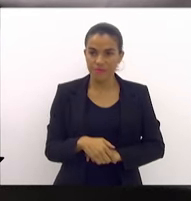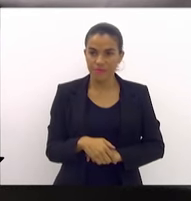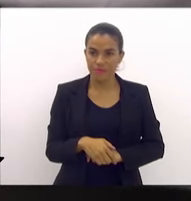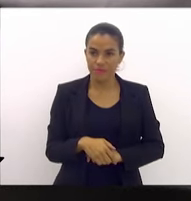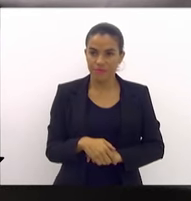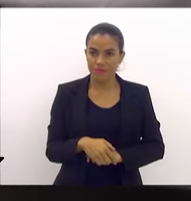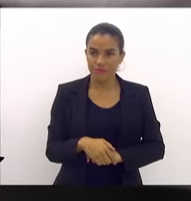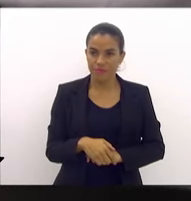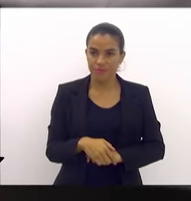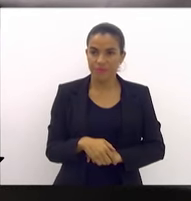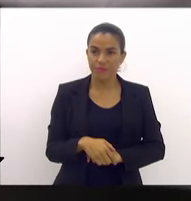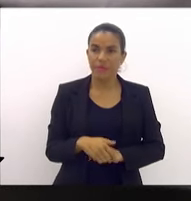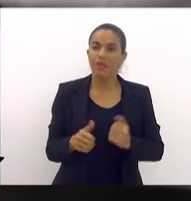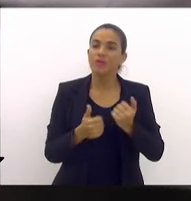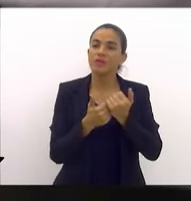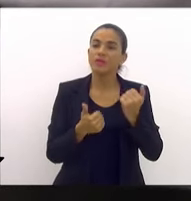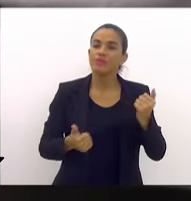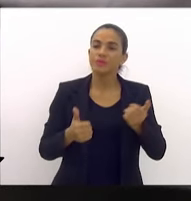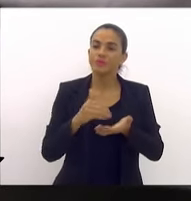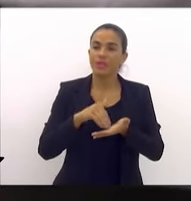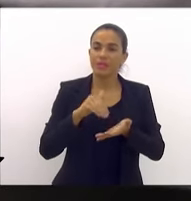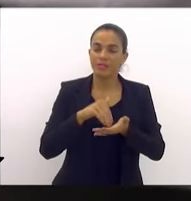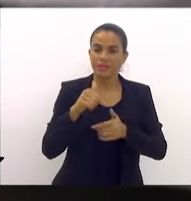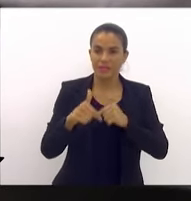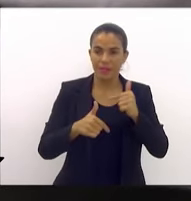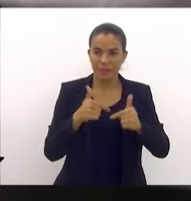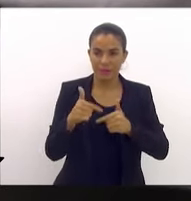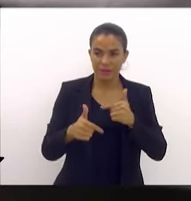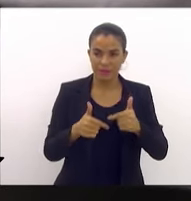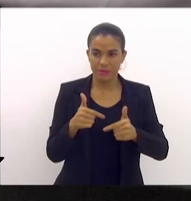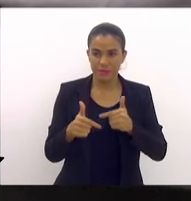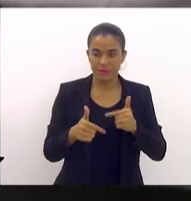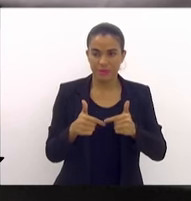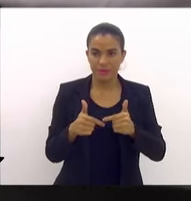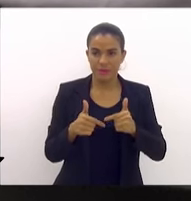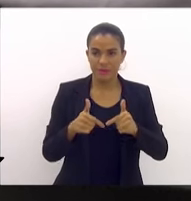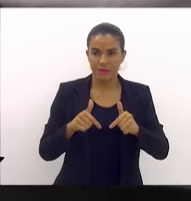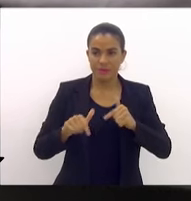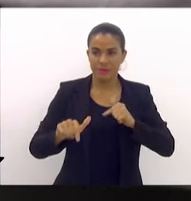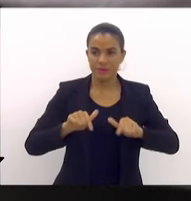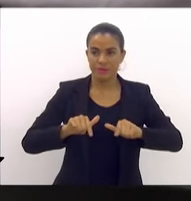Nelson. Não foi subsecretário de trabalho? O...